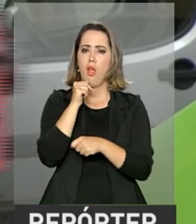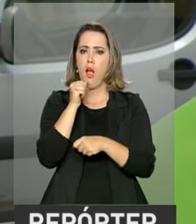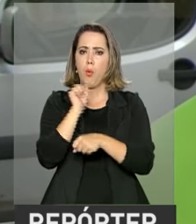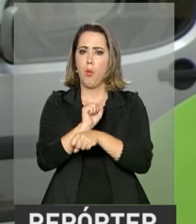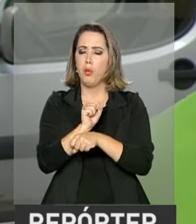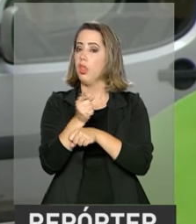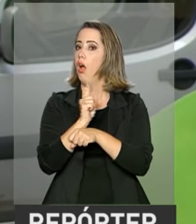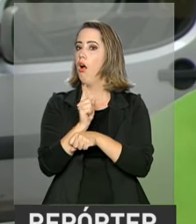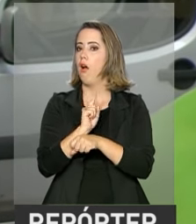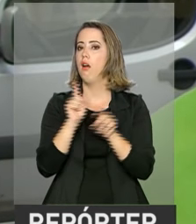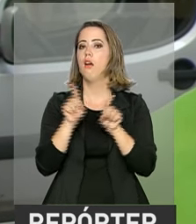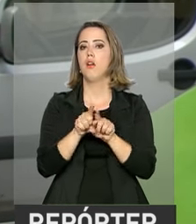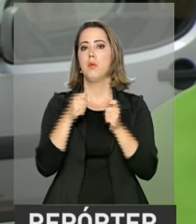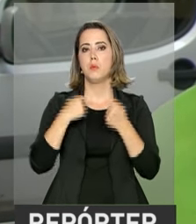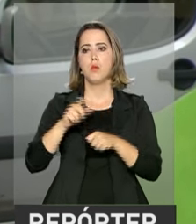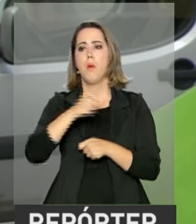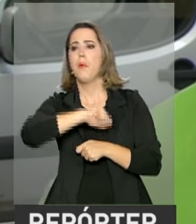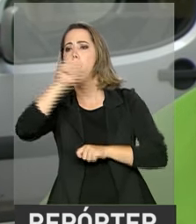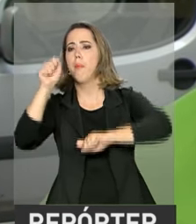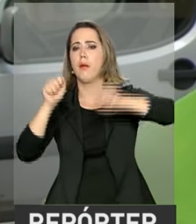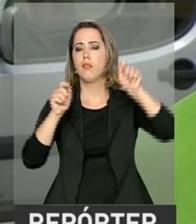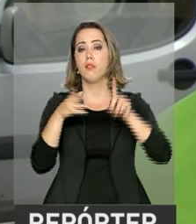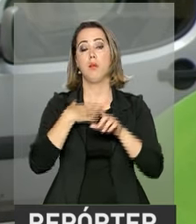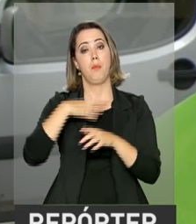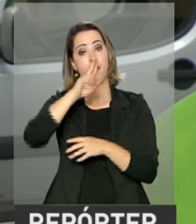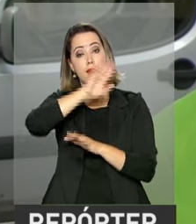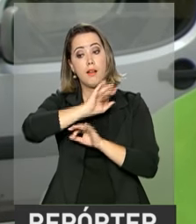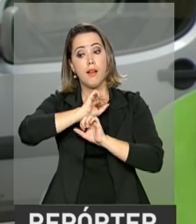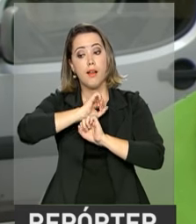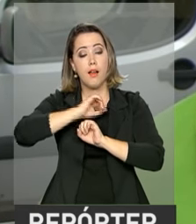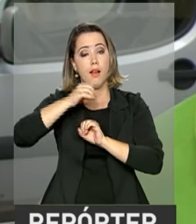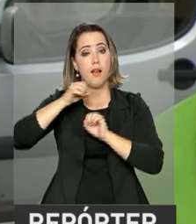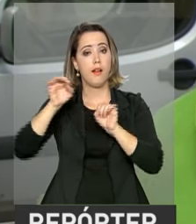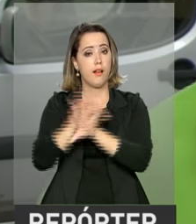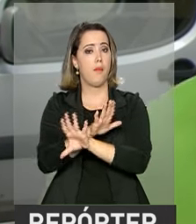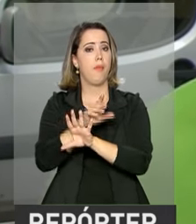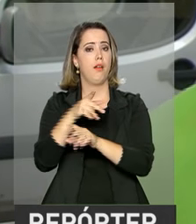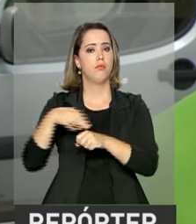Continue usando suas raquetes, inseticida, o que seja. Tá? Então, a gente vem para somar.